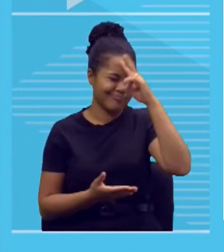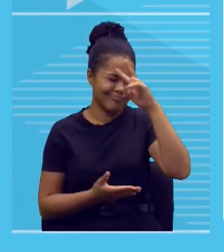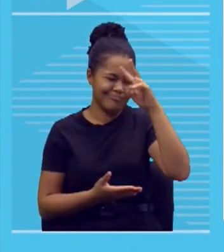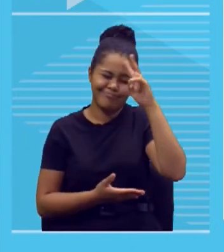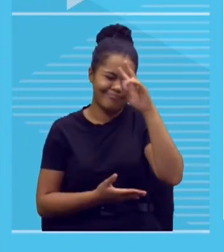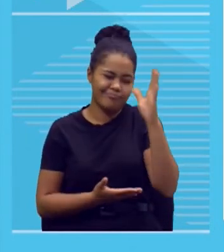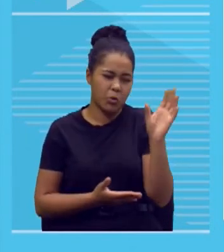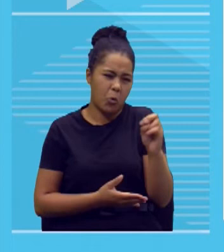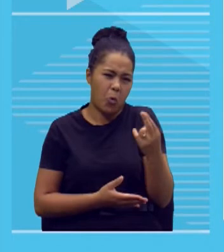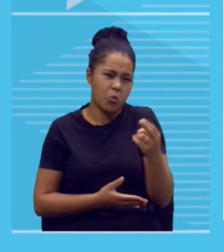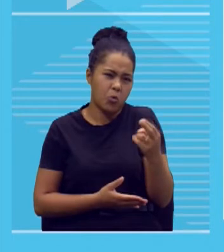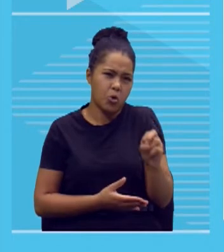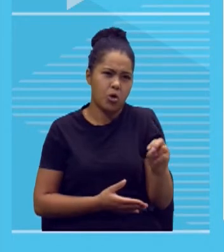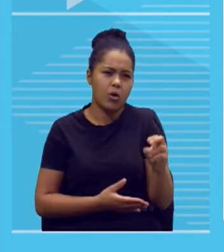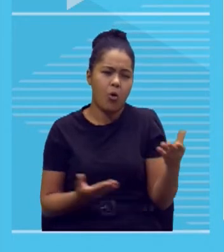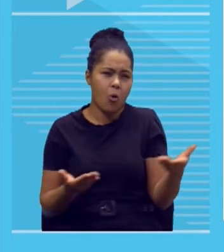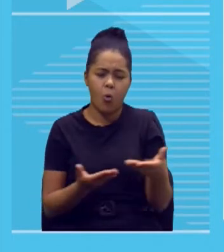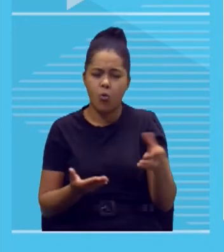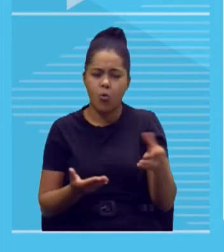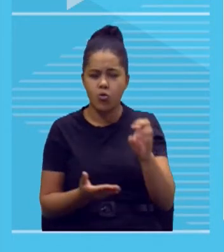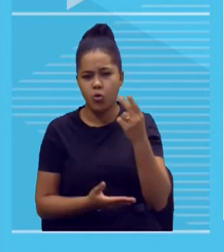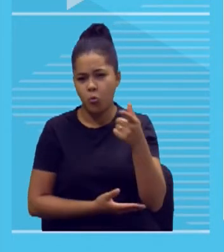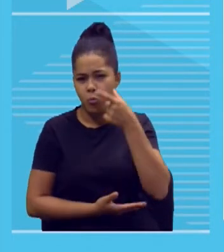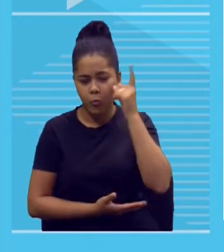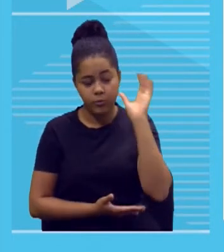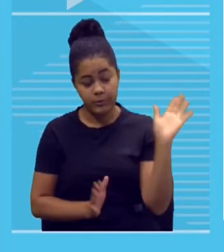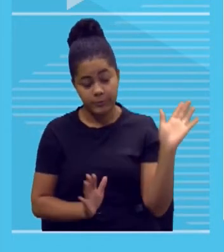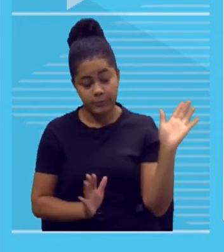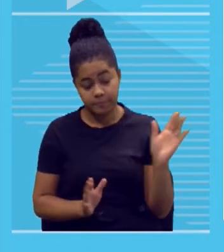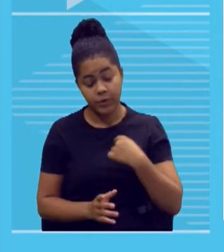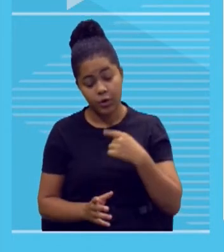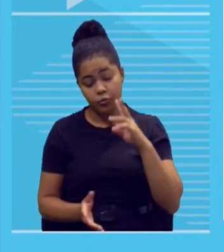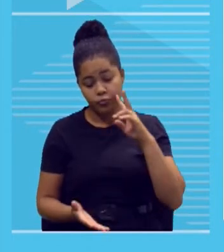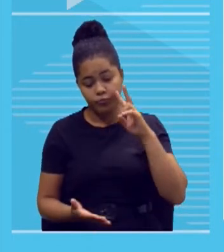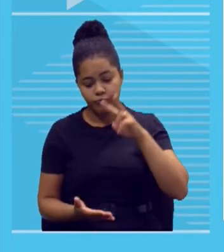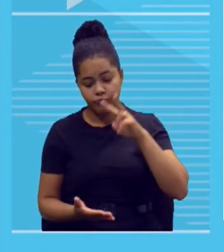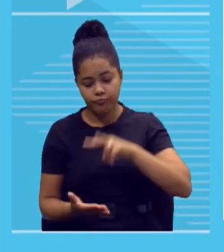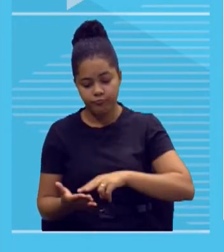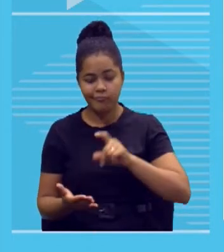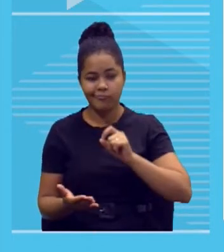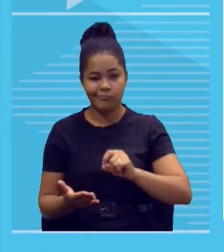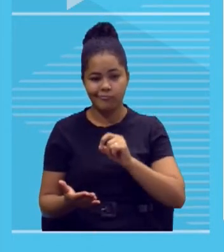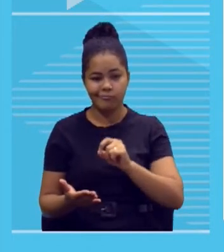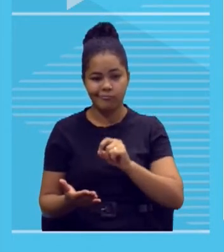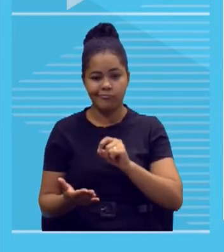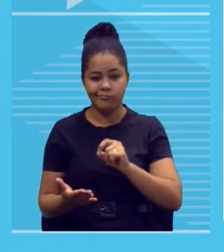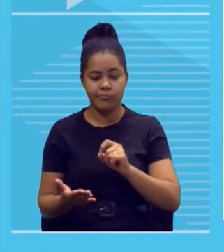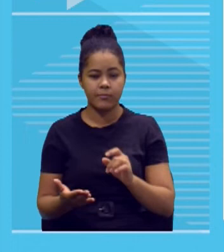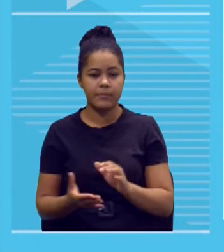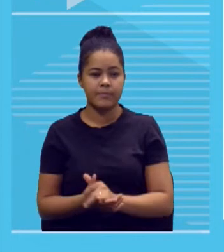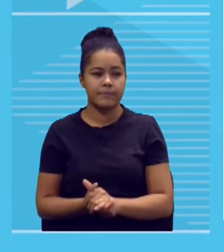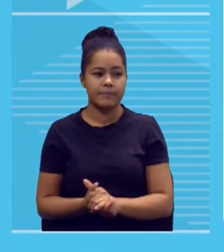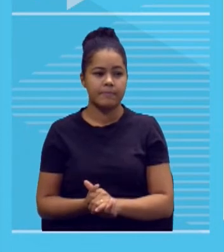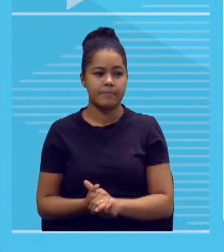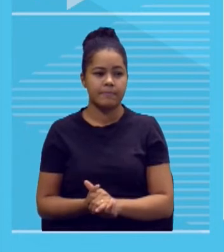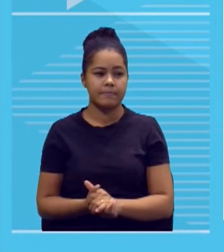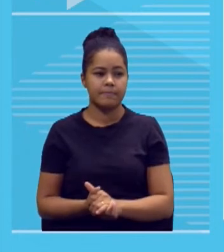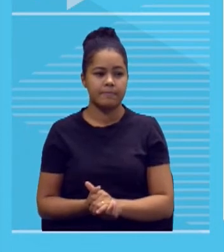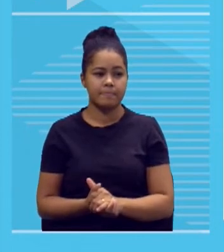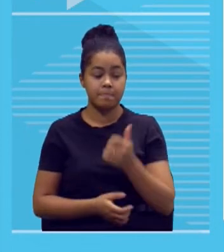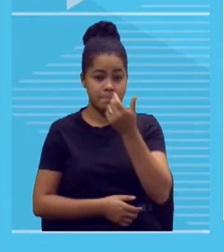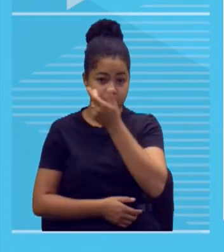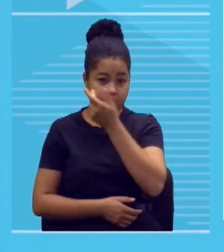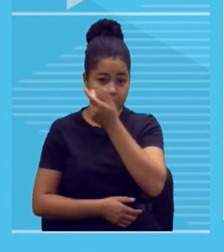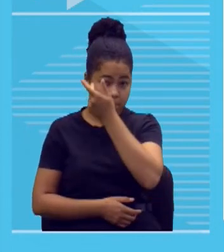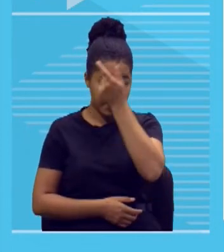porque hoje o quê é um português cara olha o